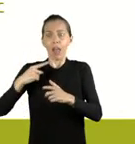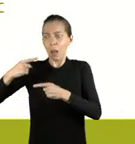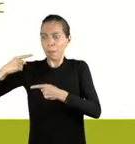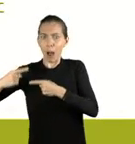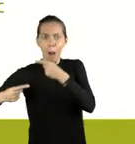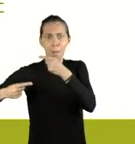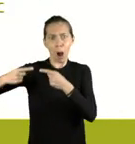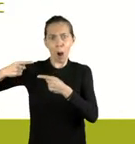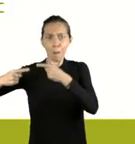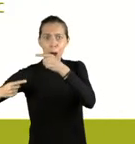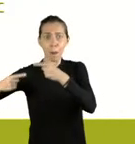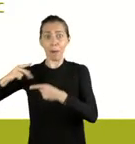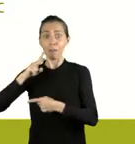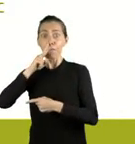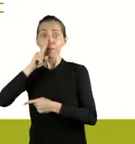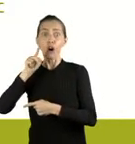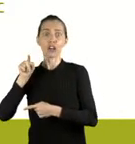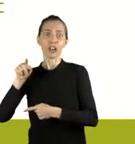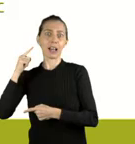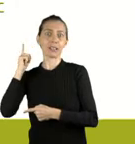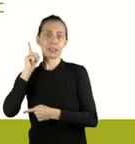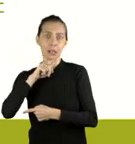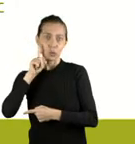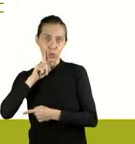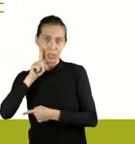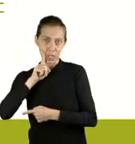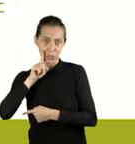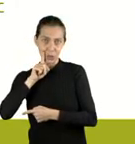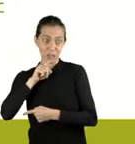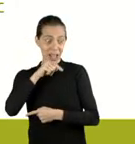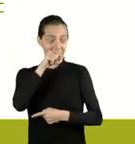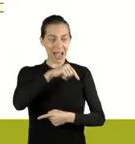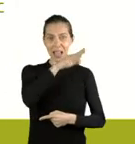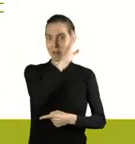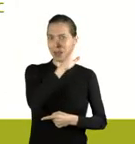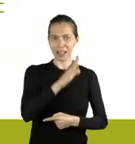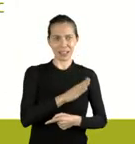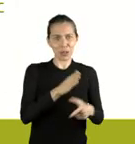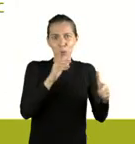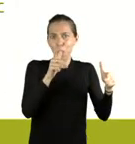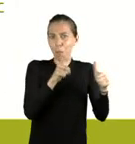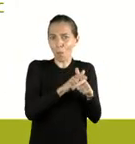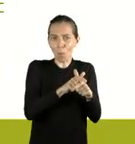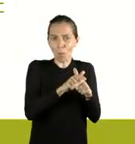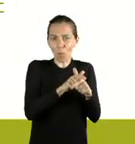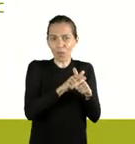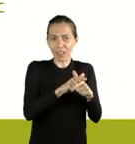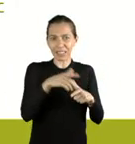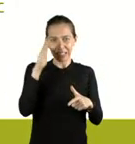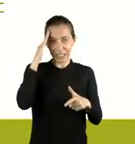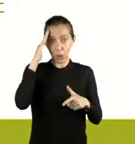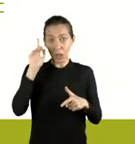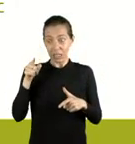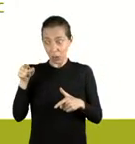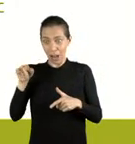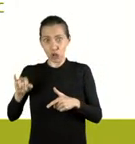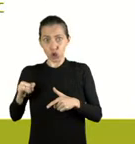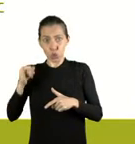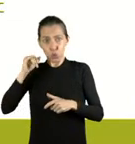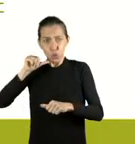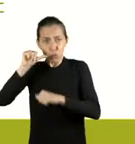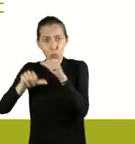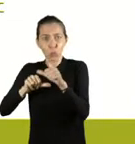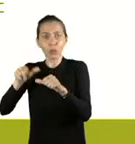a competição entre os bancos, elas são muito, muito mais sensíveis a qualquer mudança de juros. Então, isso